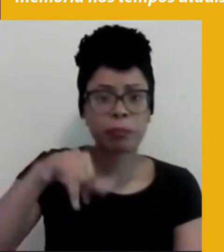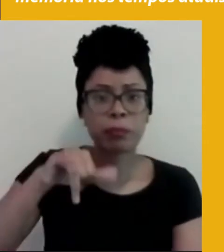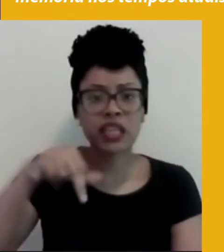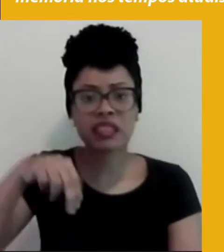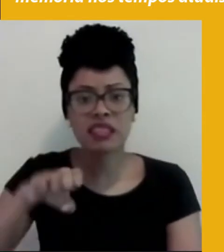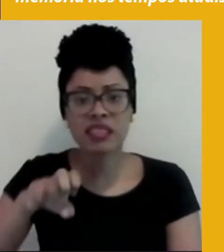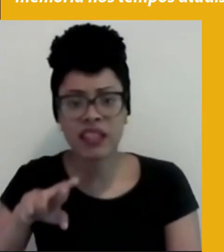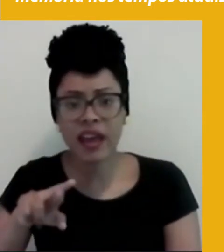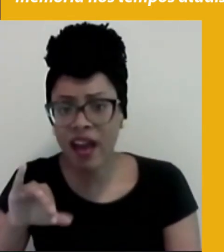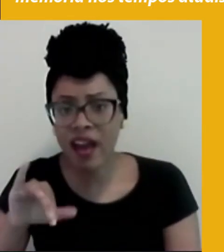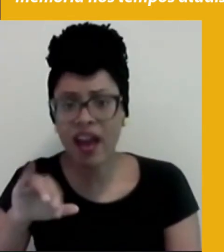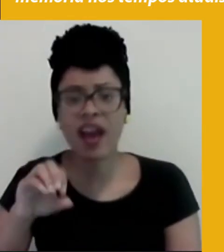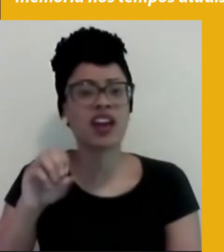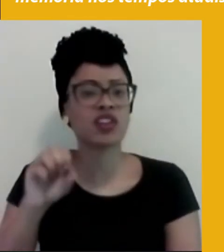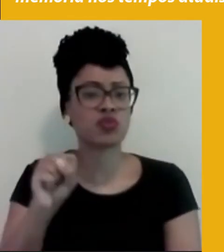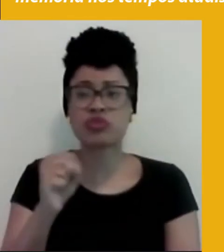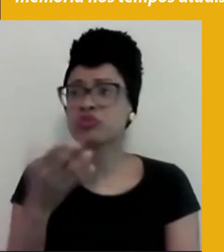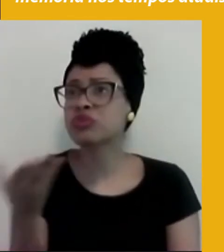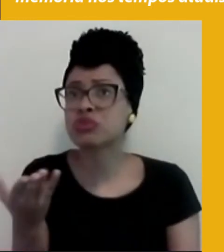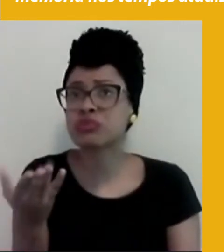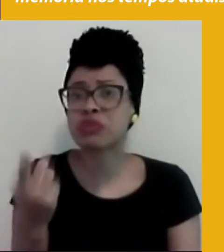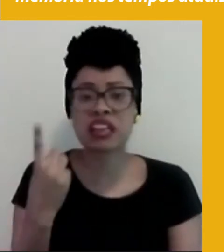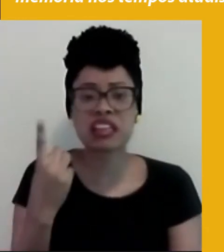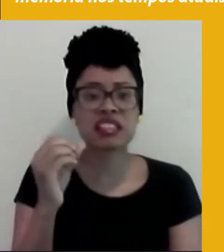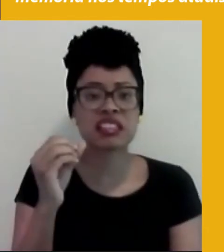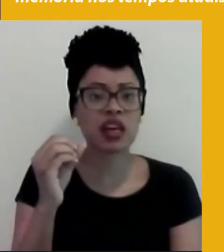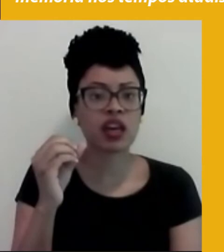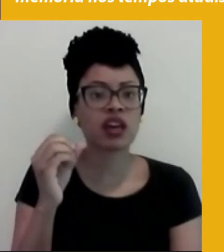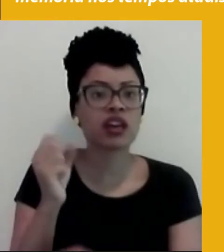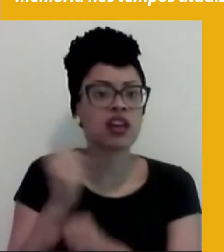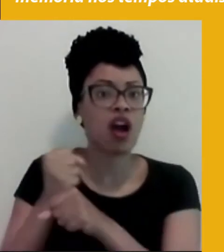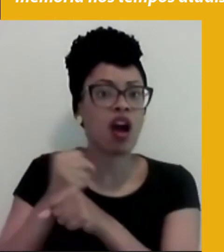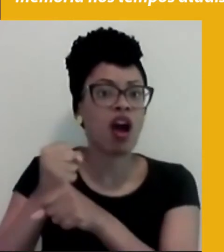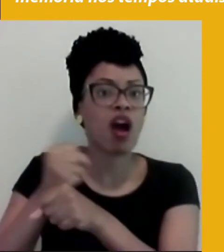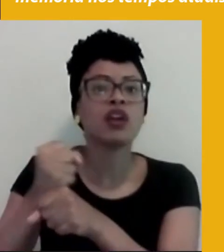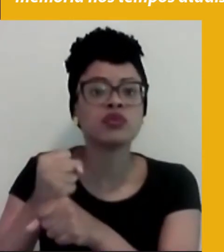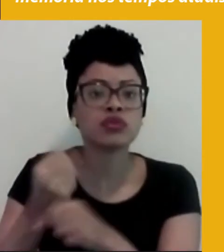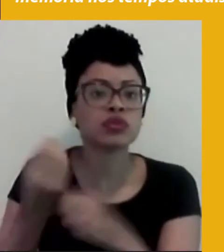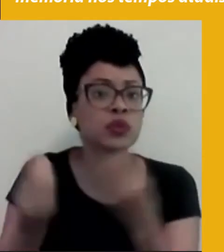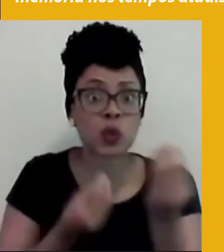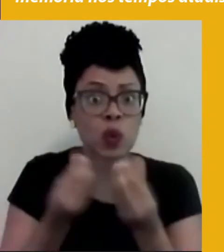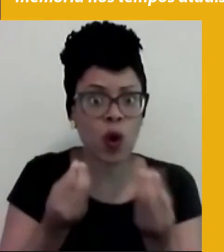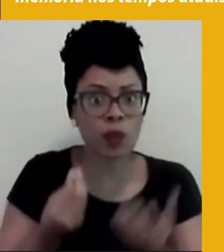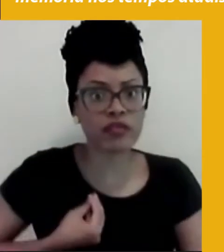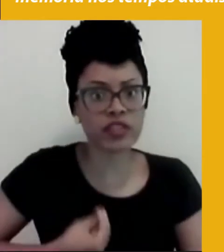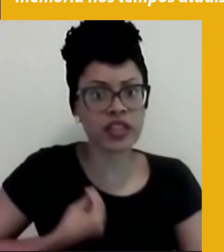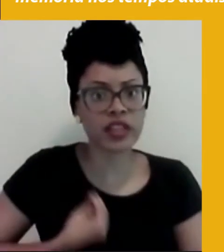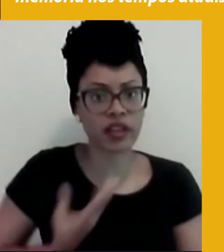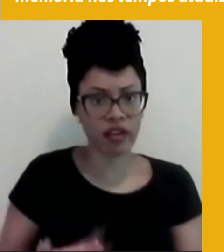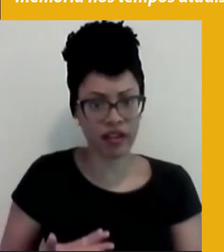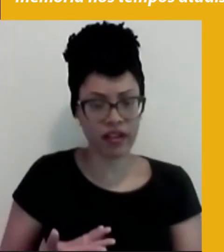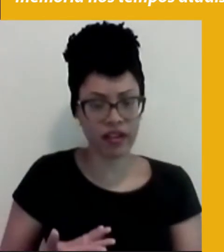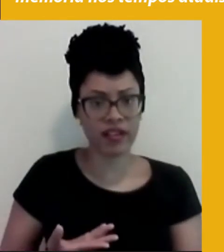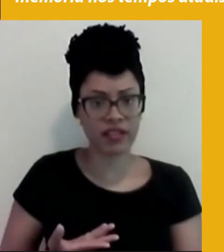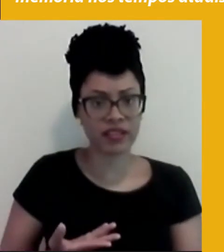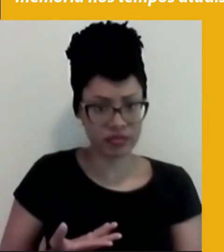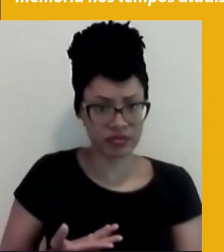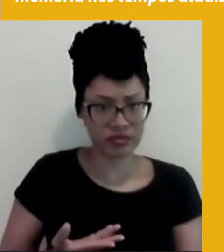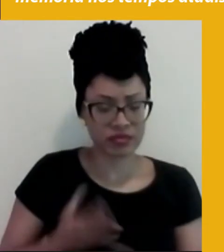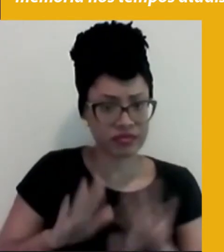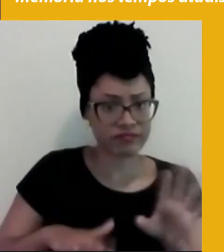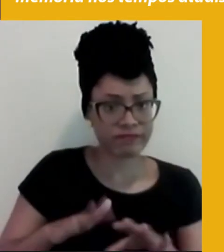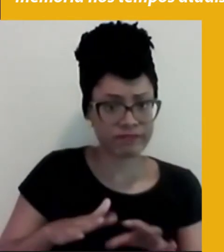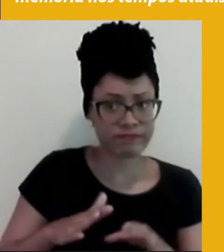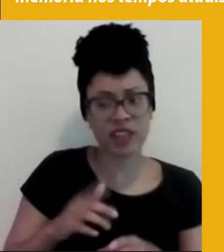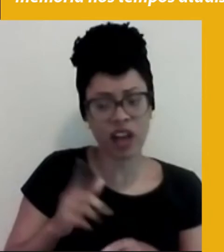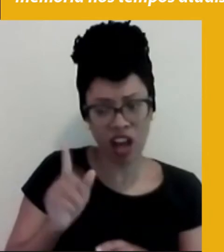gente vai viver nos próximos 100 anos nesse planeta? Essa pergunta é uma pergunta que nos coloca contra a parede.